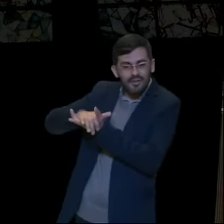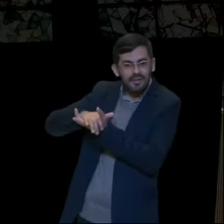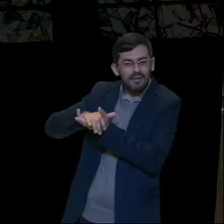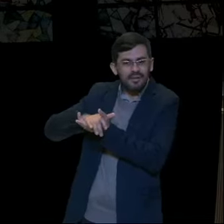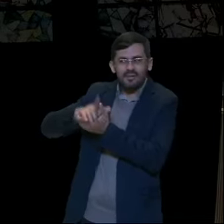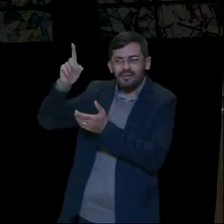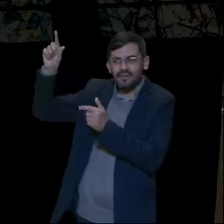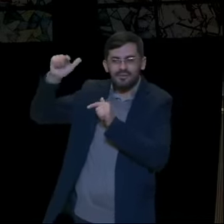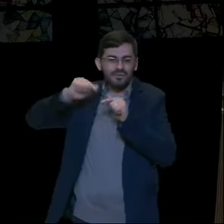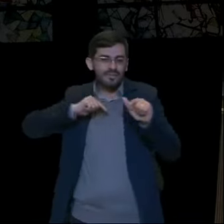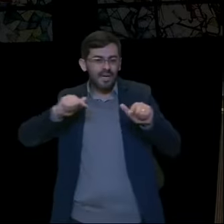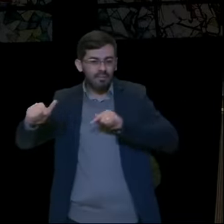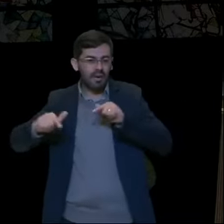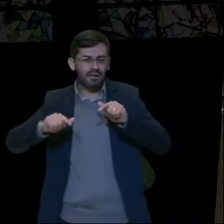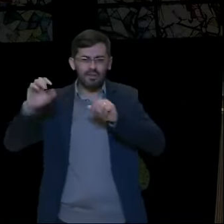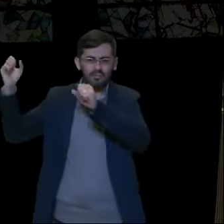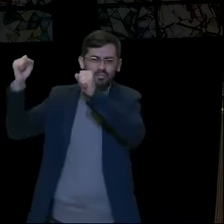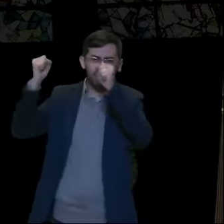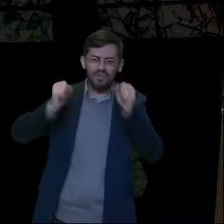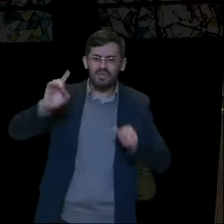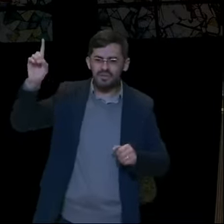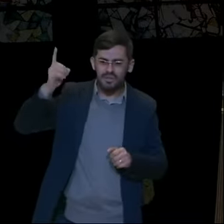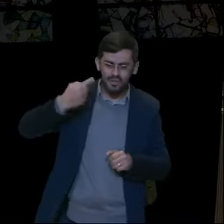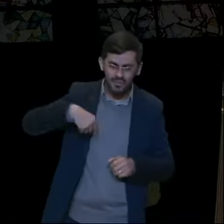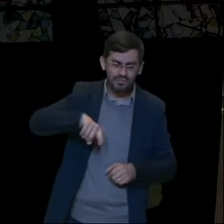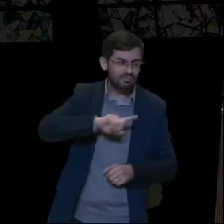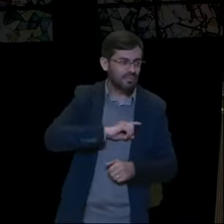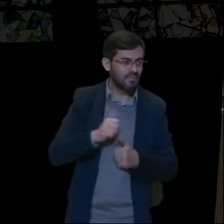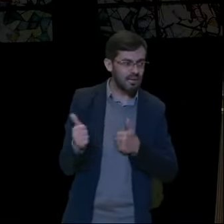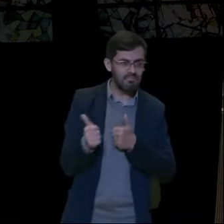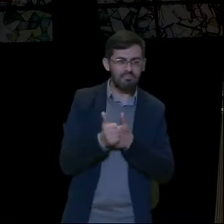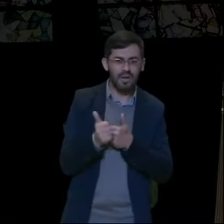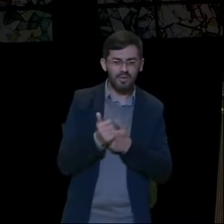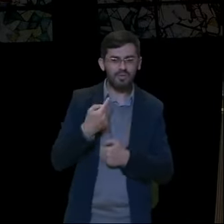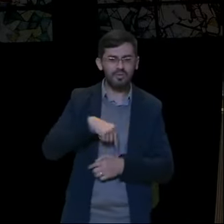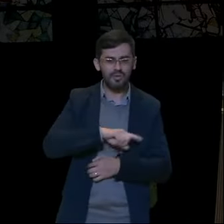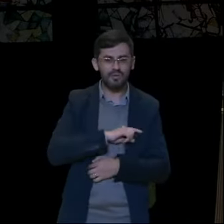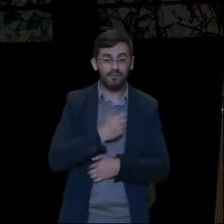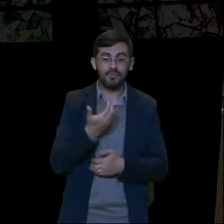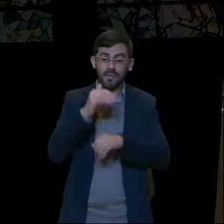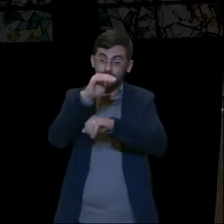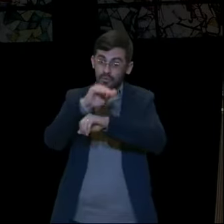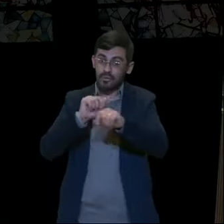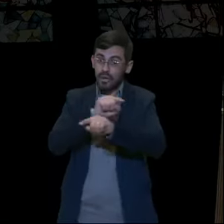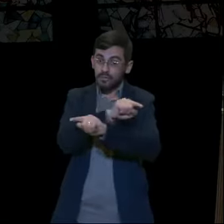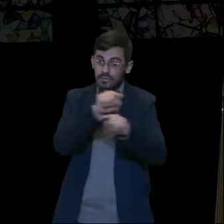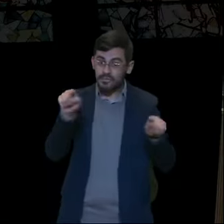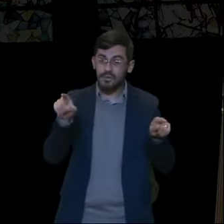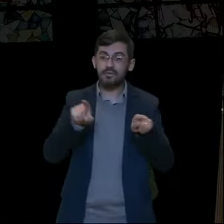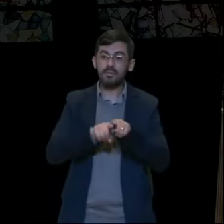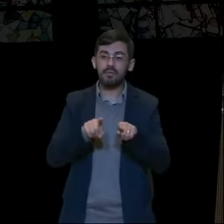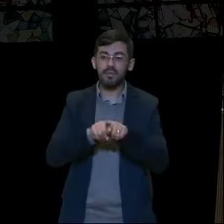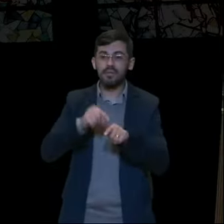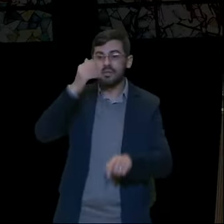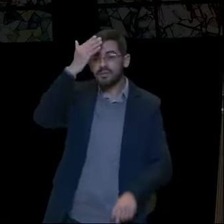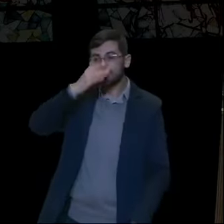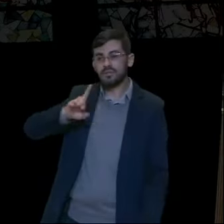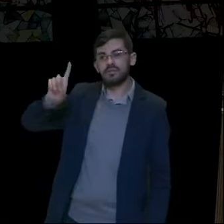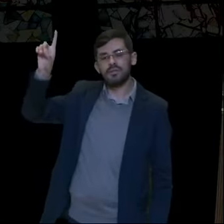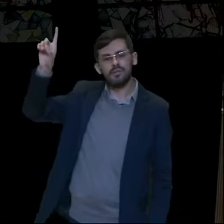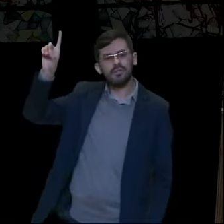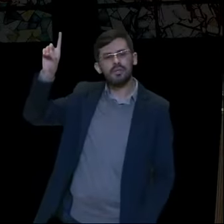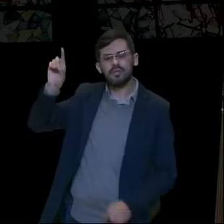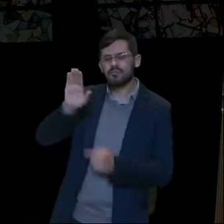age, meus irmãos. Olha o poder de Deus no nosso meio. E eu quero te convidar a você colocar diante de Deus a vida